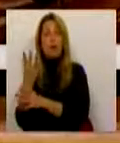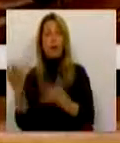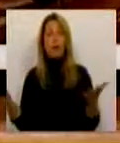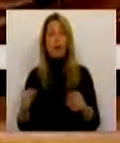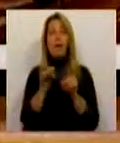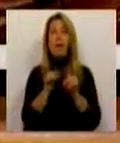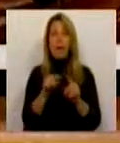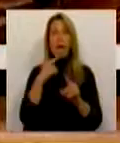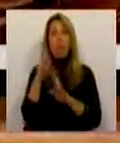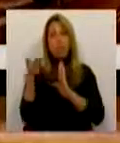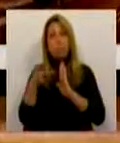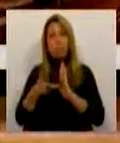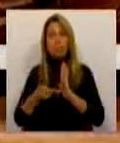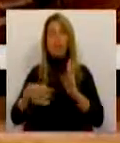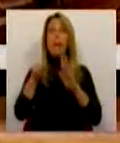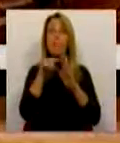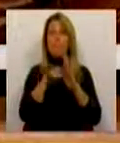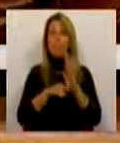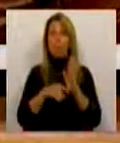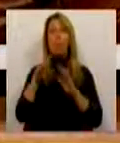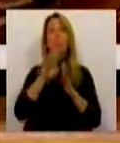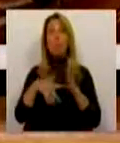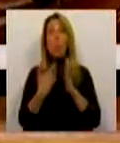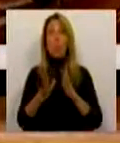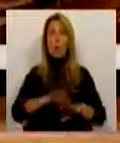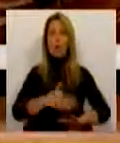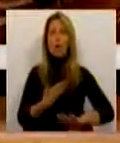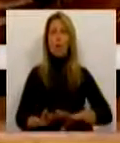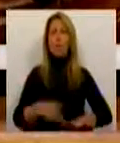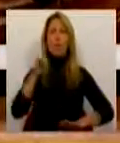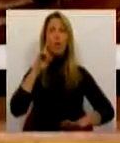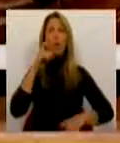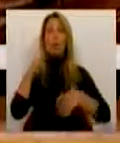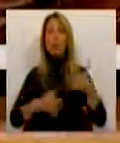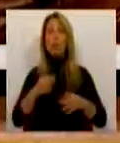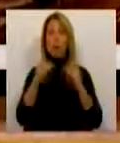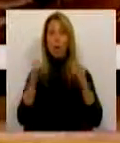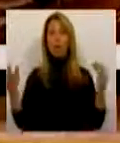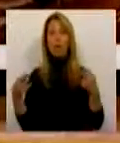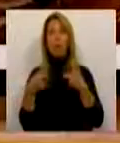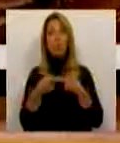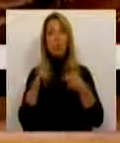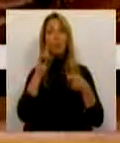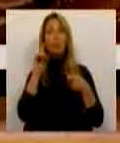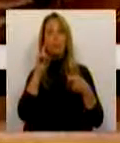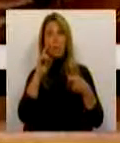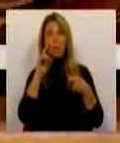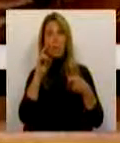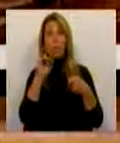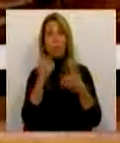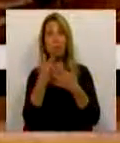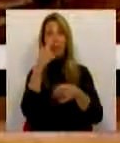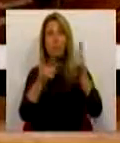desses princípios se faz num quadro de reforçada e elevada segurança jurídica, com níveis adequados de proteção para os